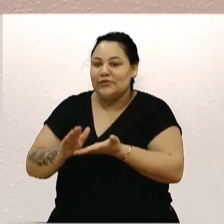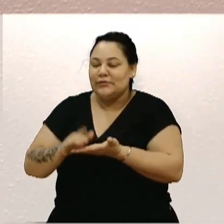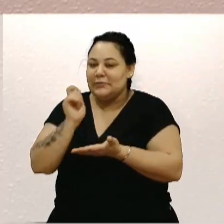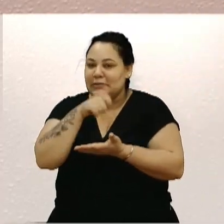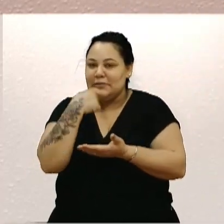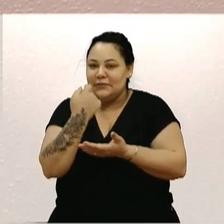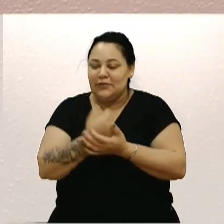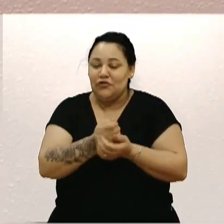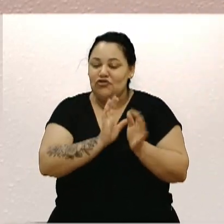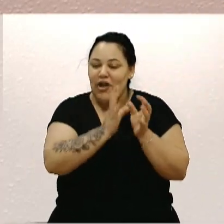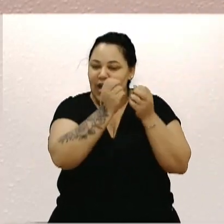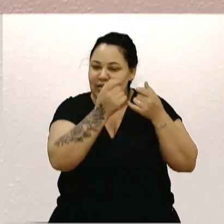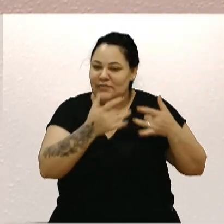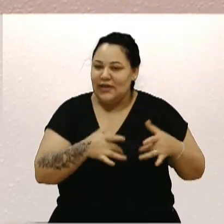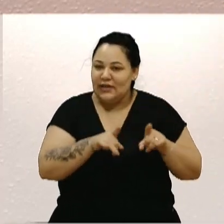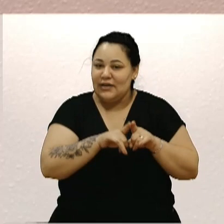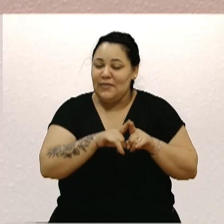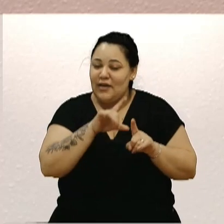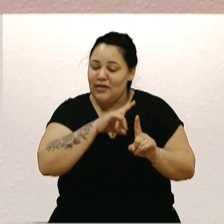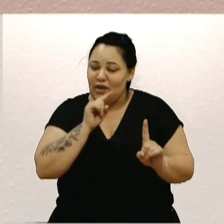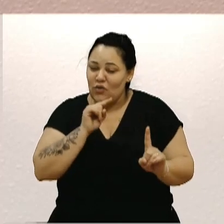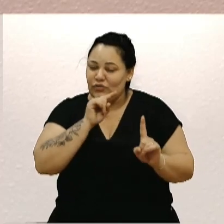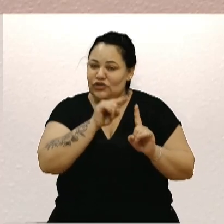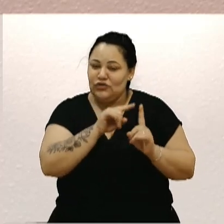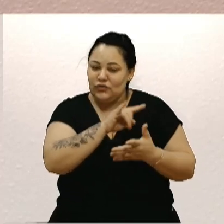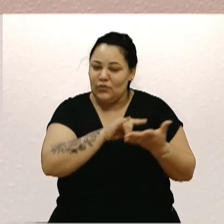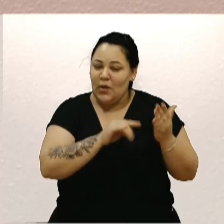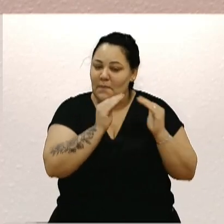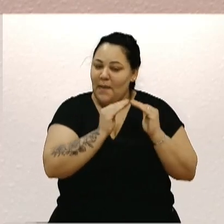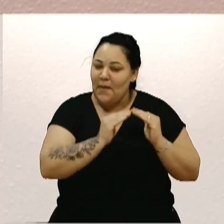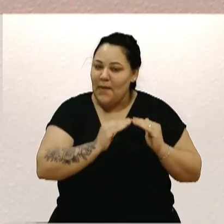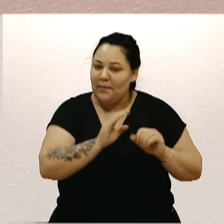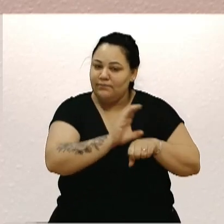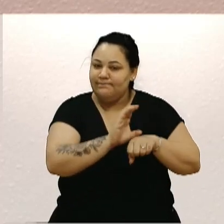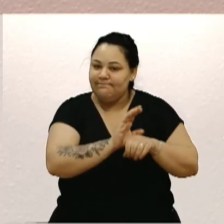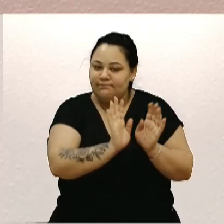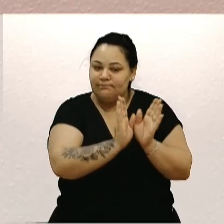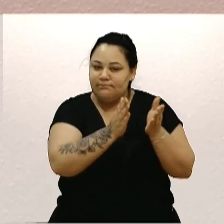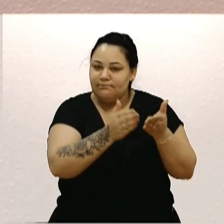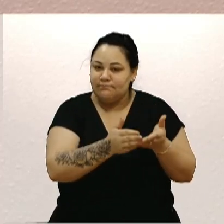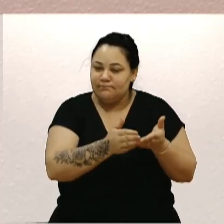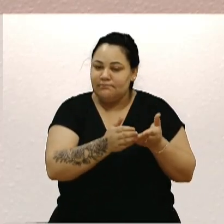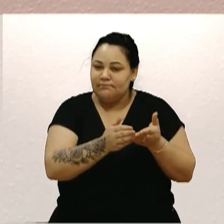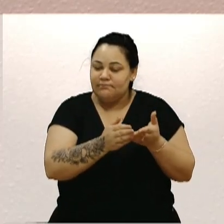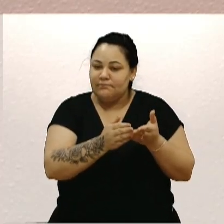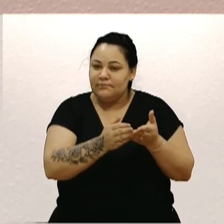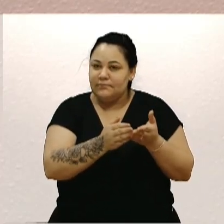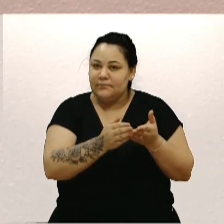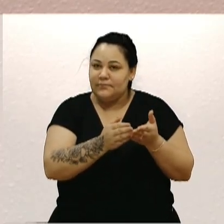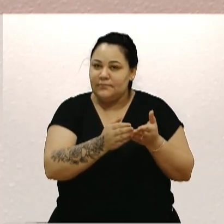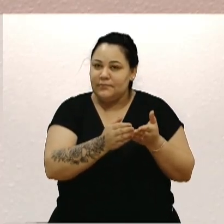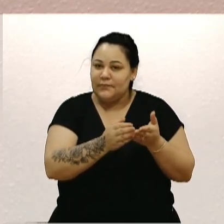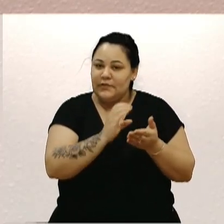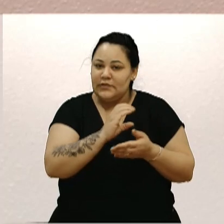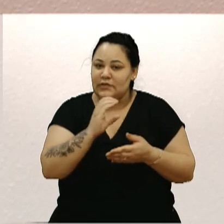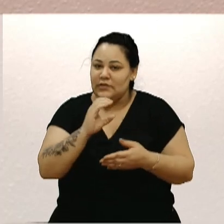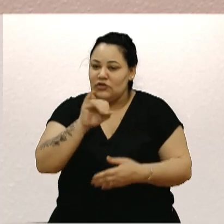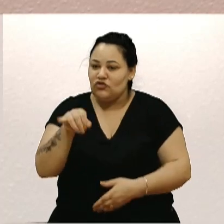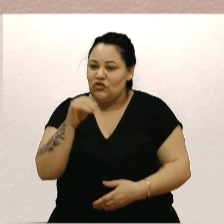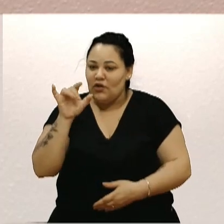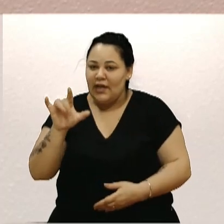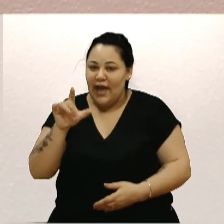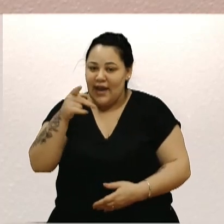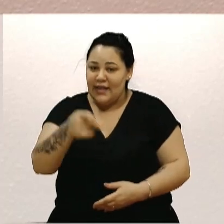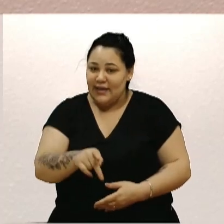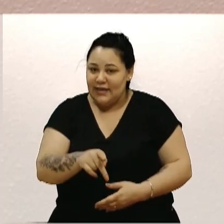Por fim, diante do exposto e tendo em vista o parecer pela constitucionalidade da Comissão de Constituição, Justiça e Legislação, a CCJL